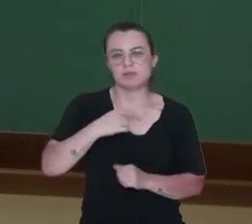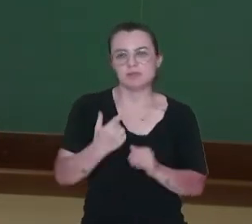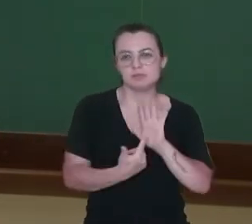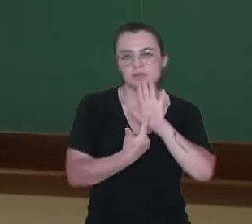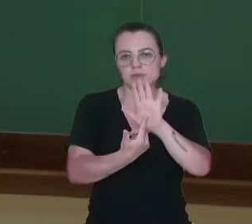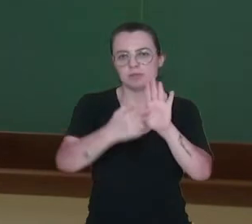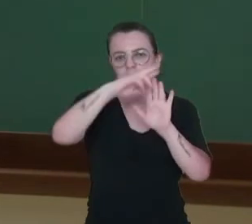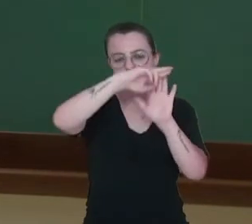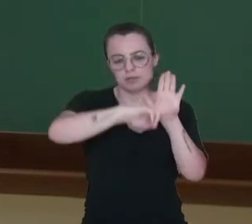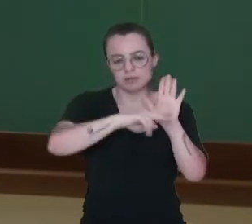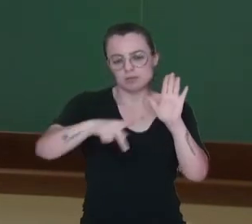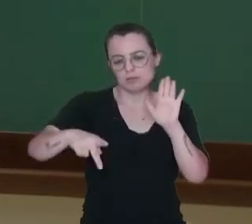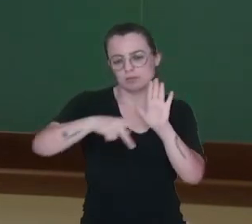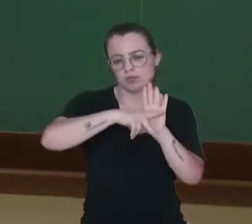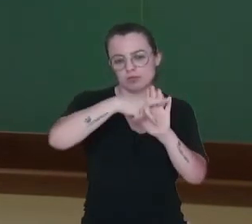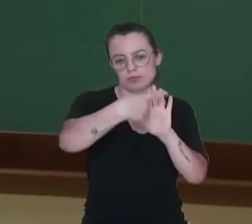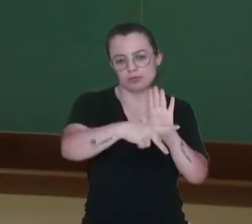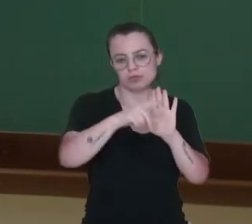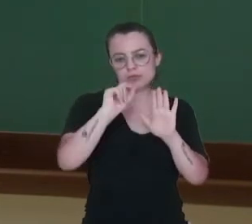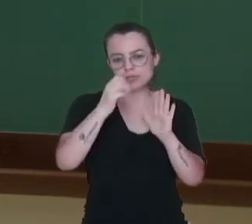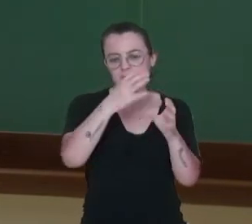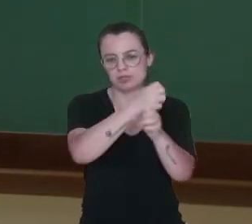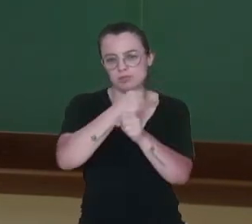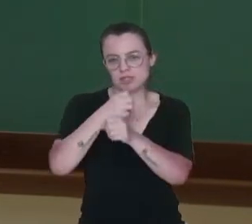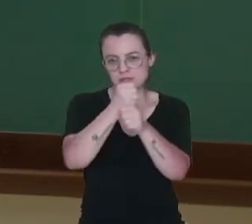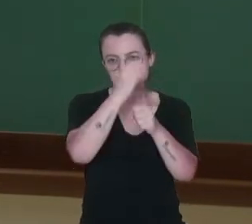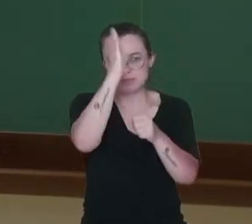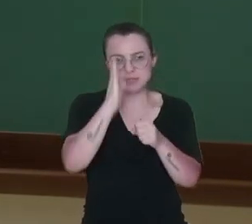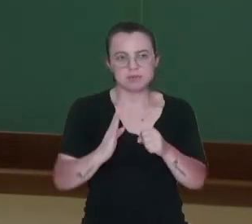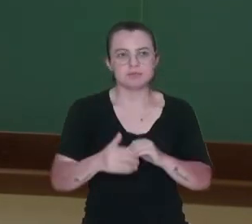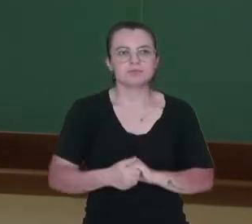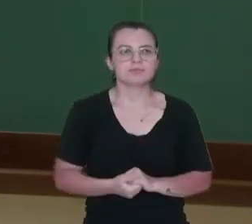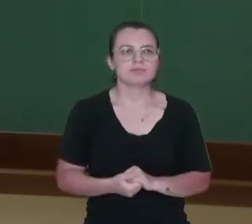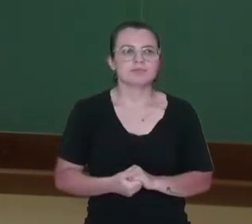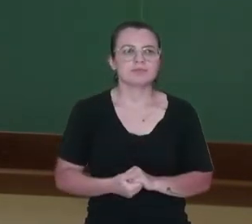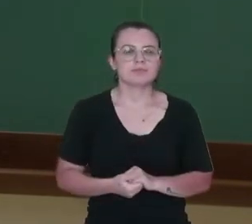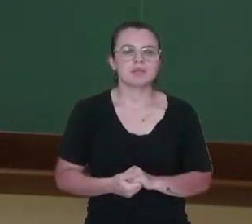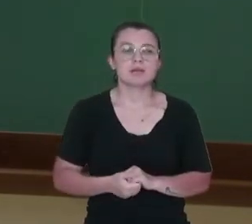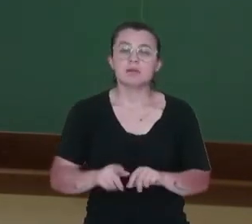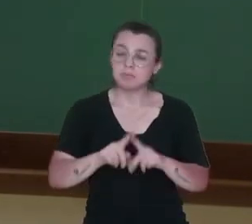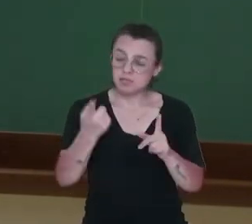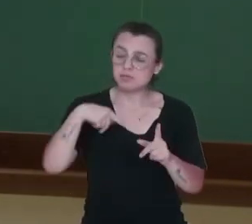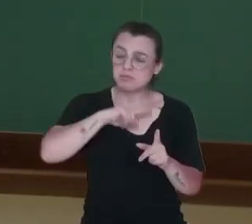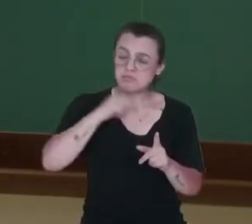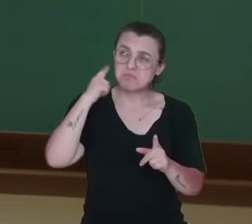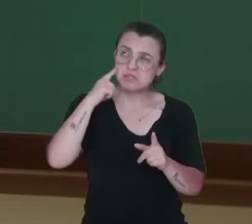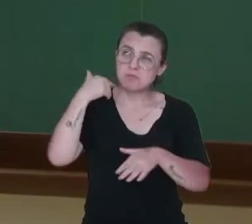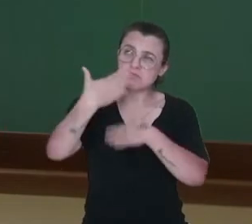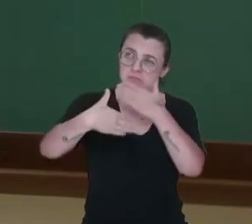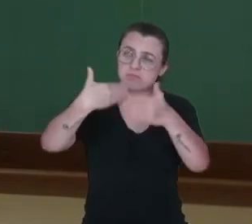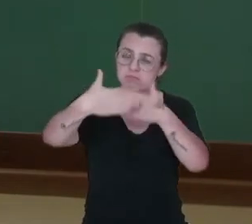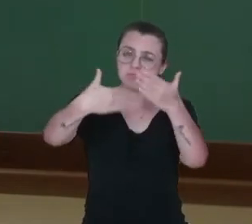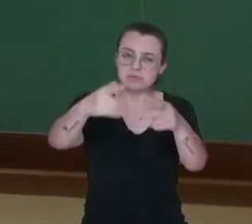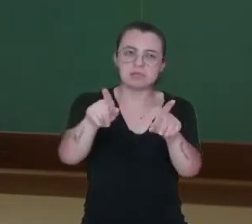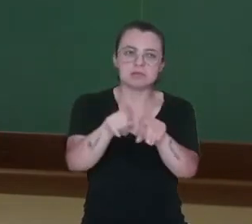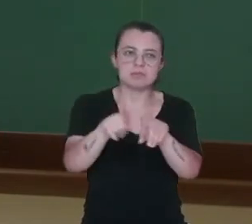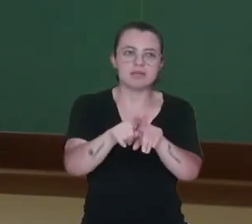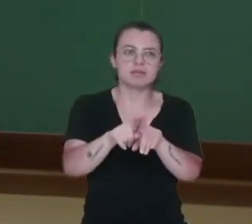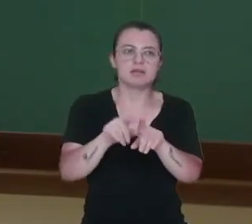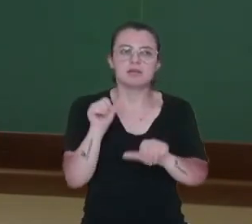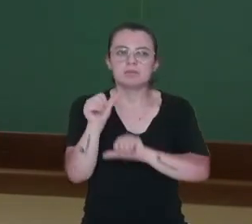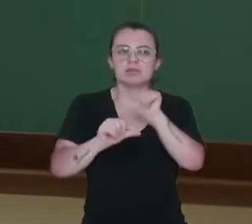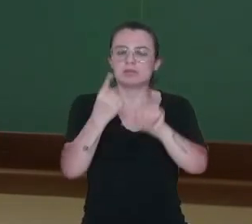essa primeira divisão interna ali do território brasileiro. Mas nós continuamos pensando nessa regionalização do Brasil.